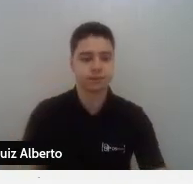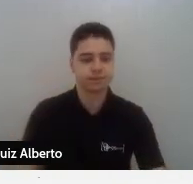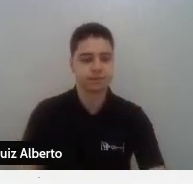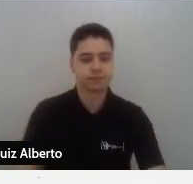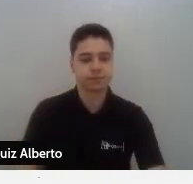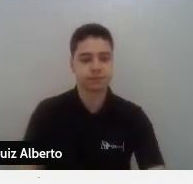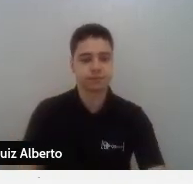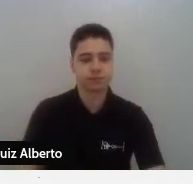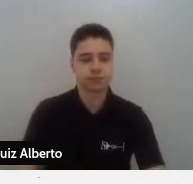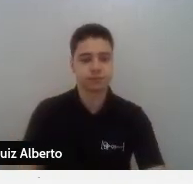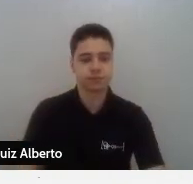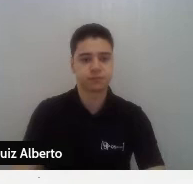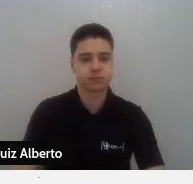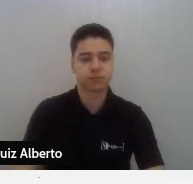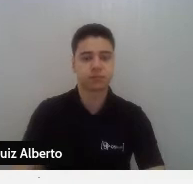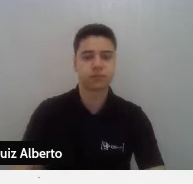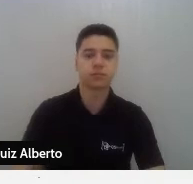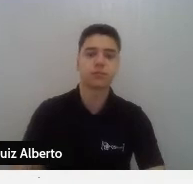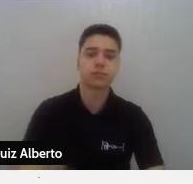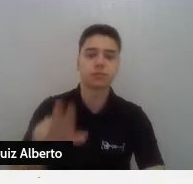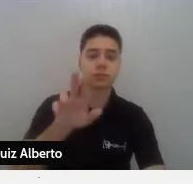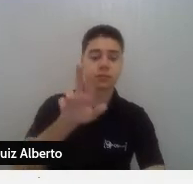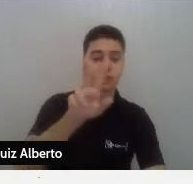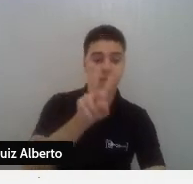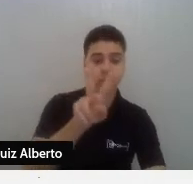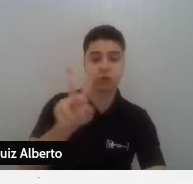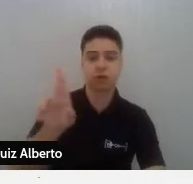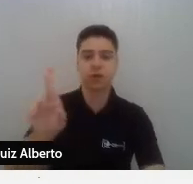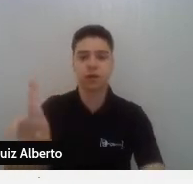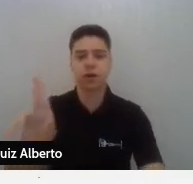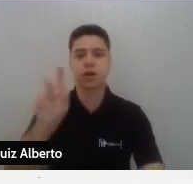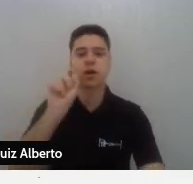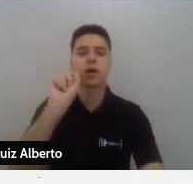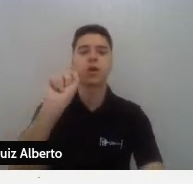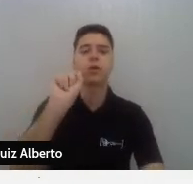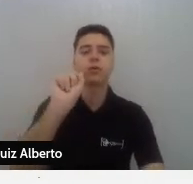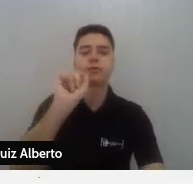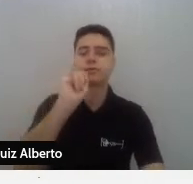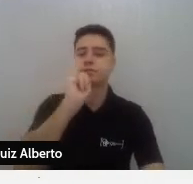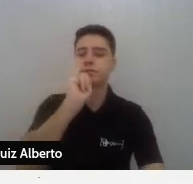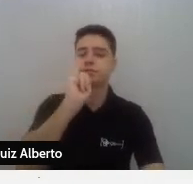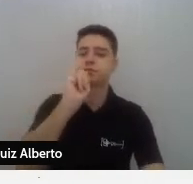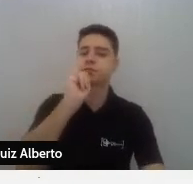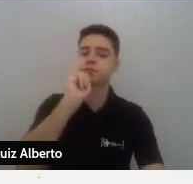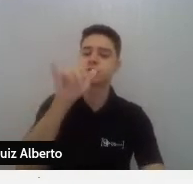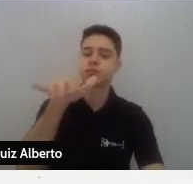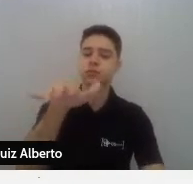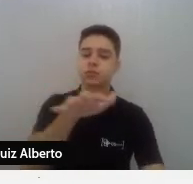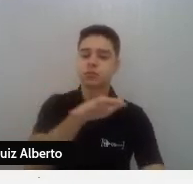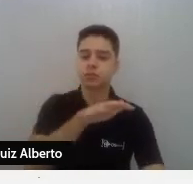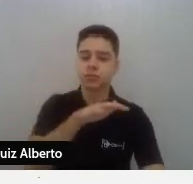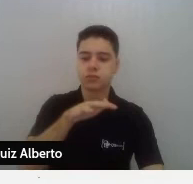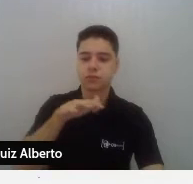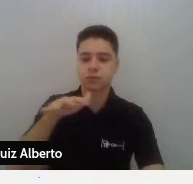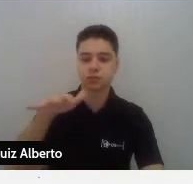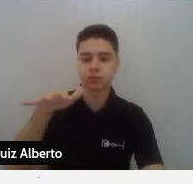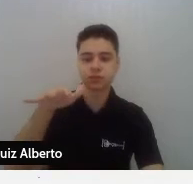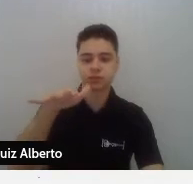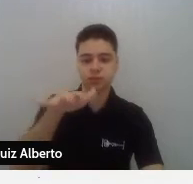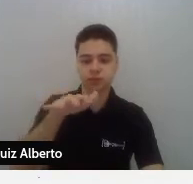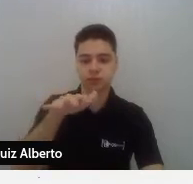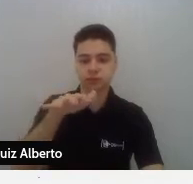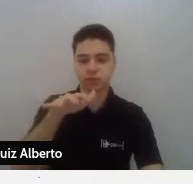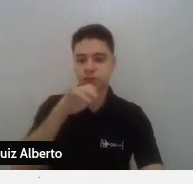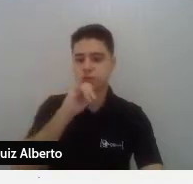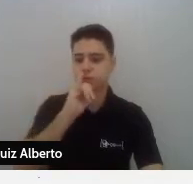A realidade virtual, ela tem muito, ela fala de um ambiente, né? Então,